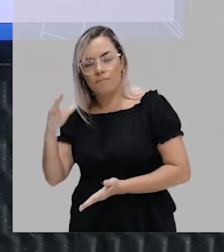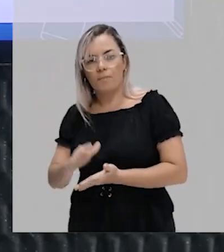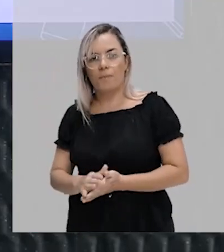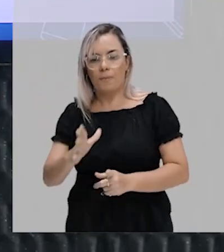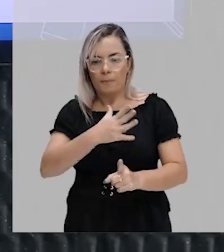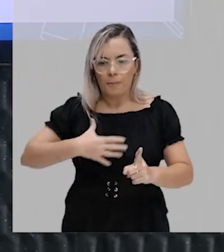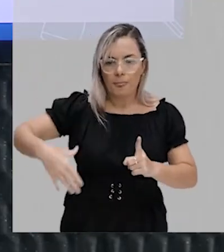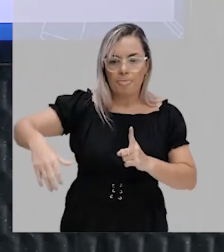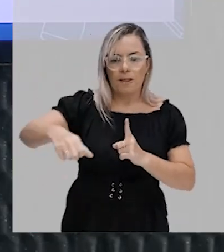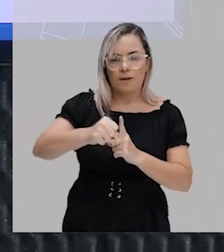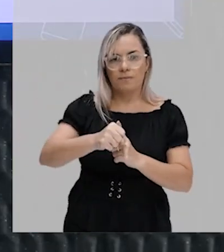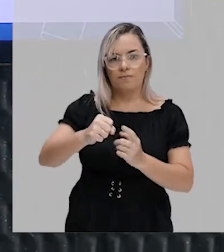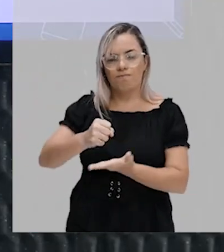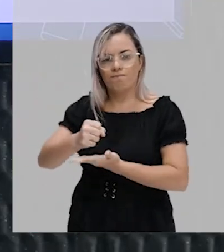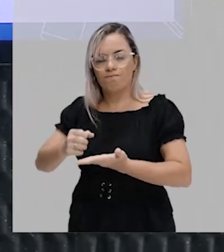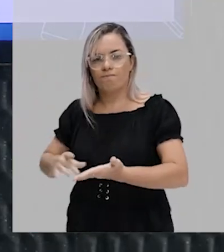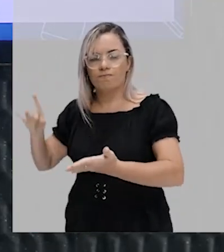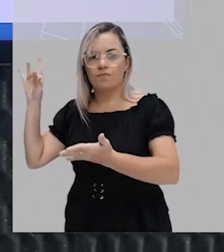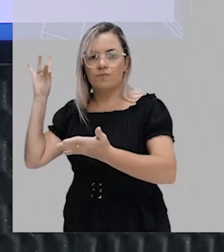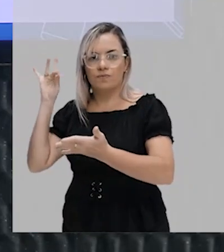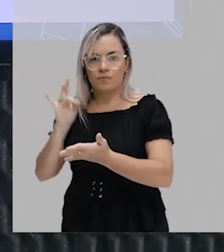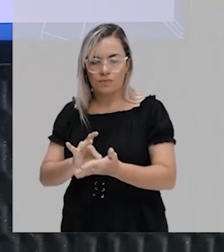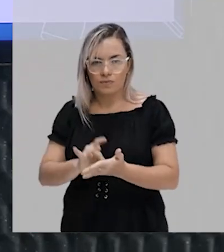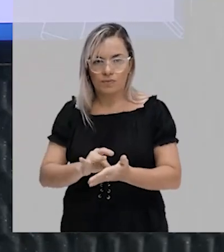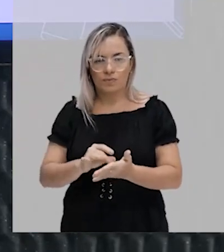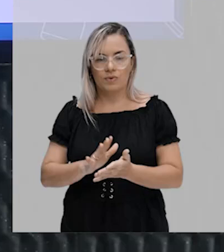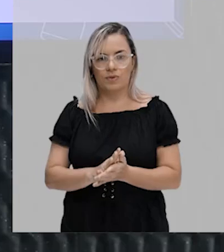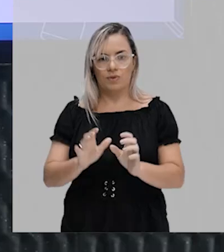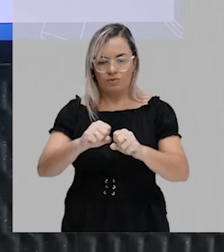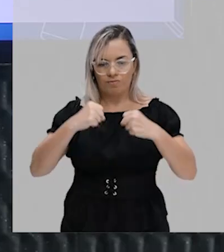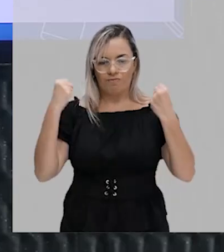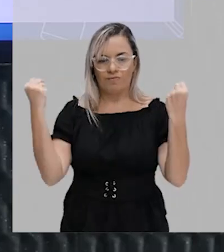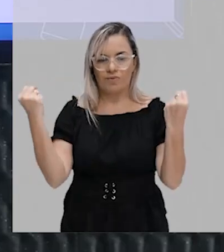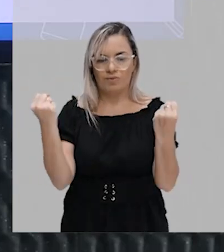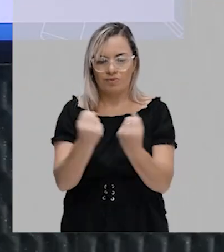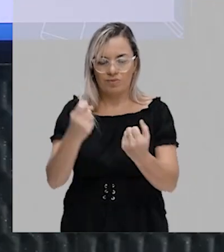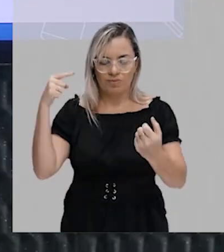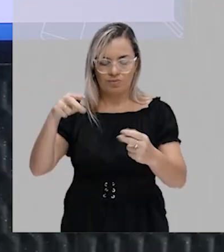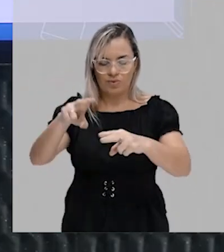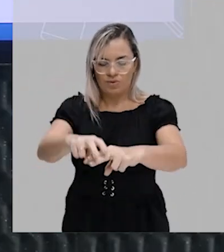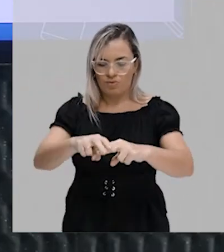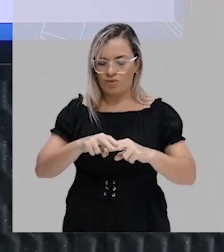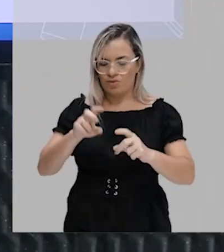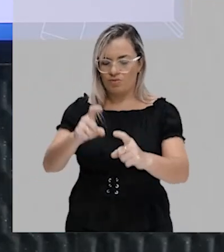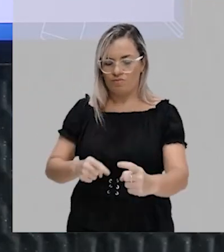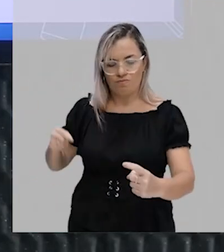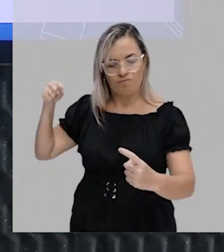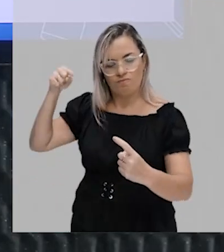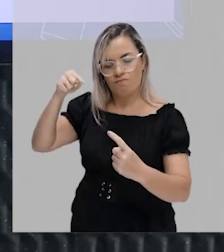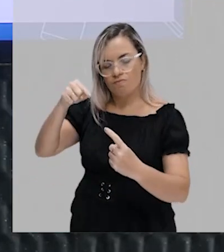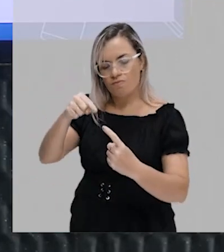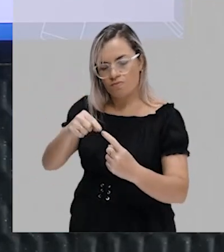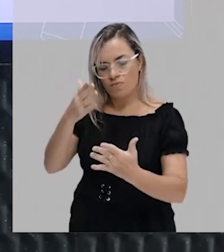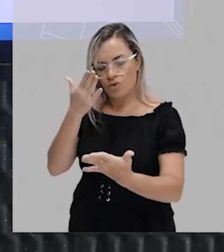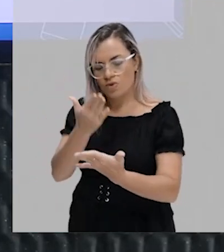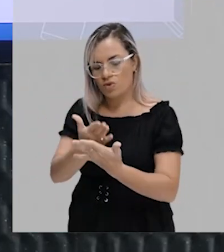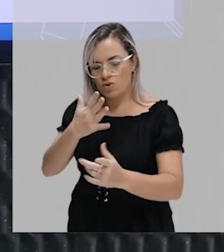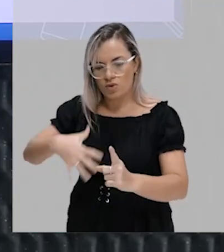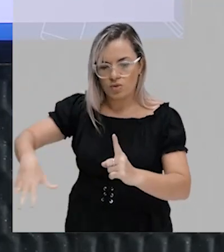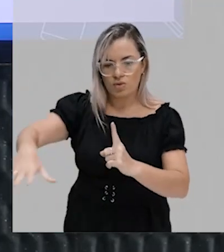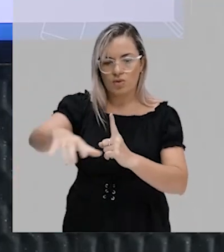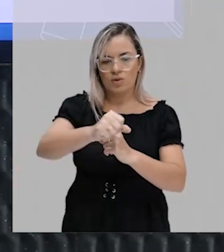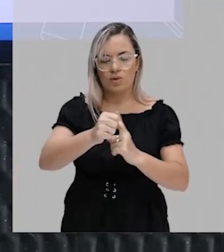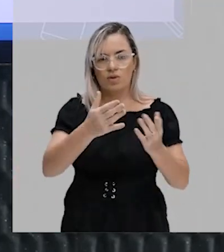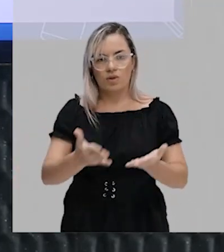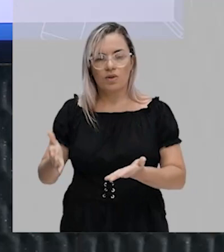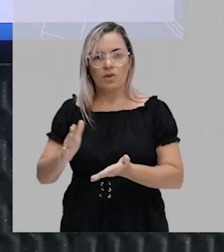fatos sociais. Inclusive esse vai ser o objeto de estudo da sociologia segundo Durkheim. A sociologia é